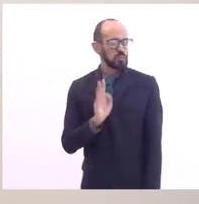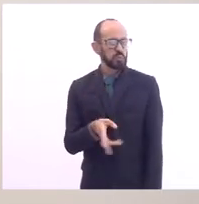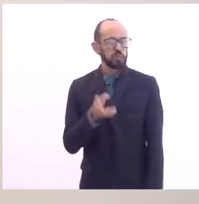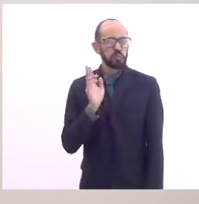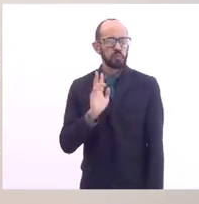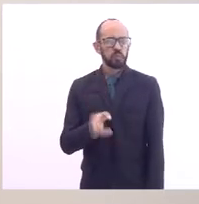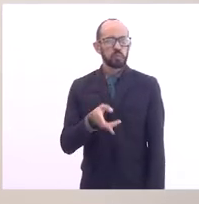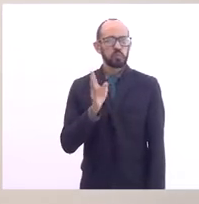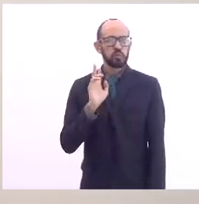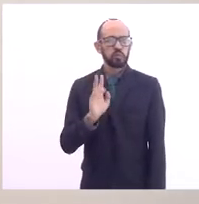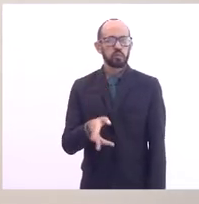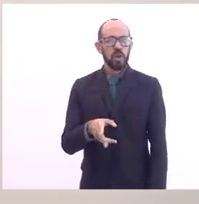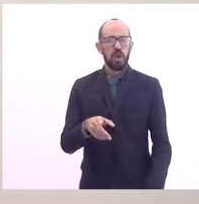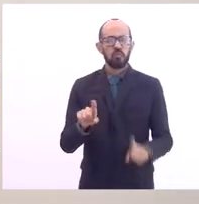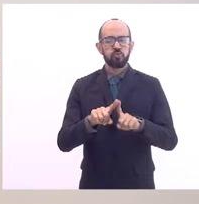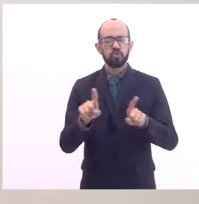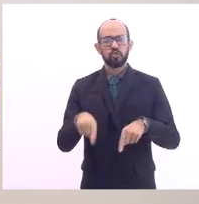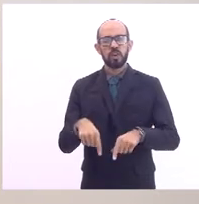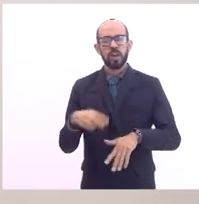servidores terceirizados.